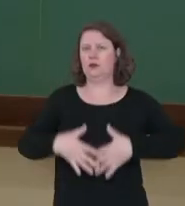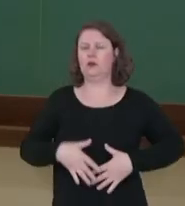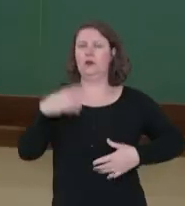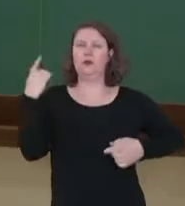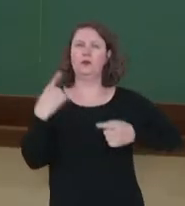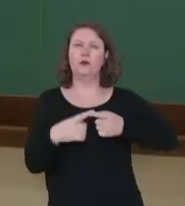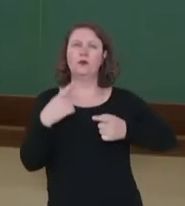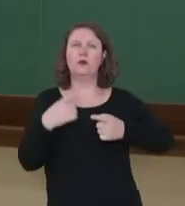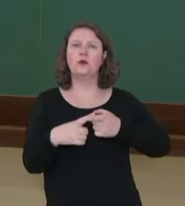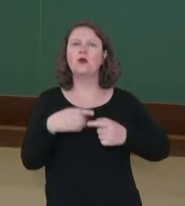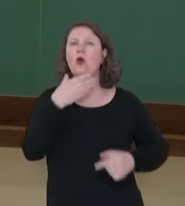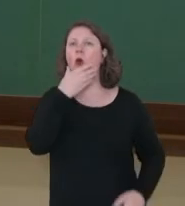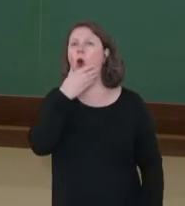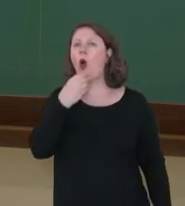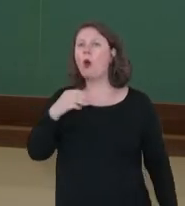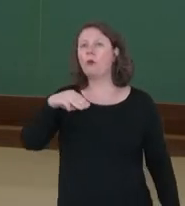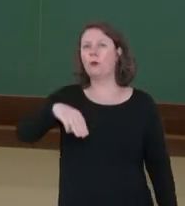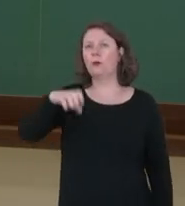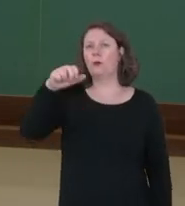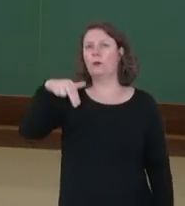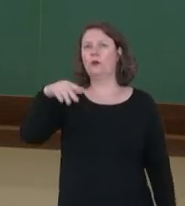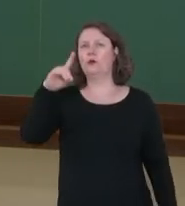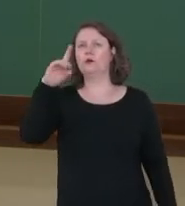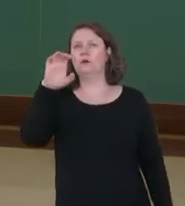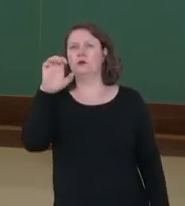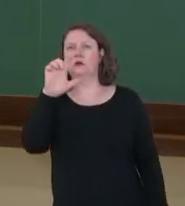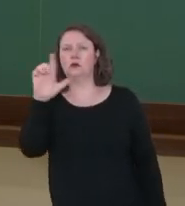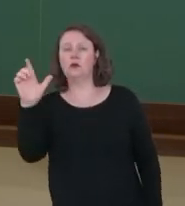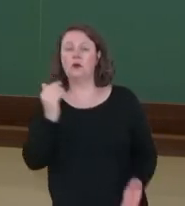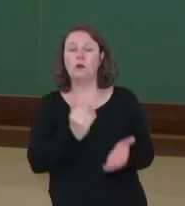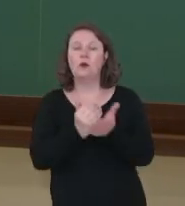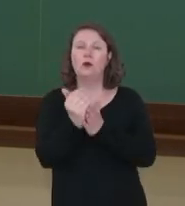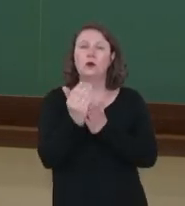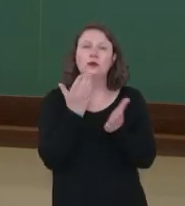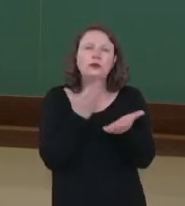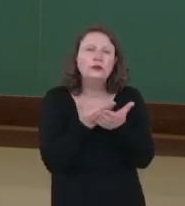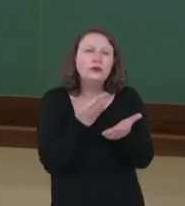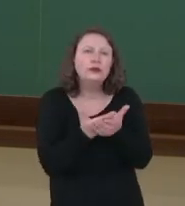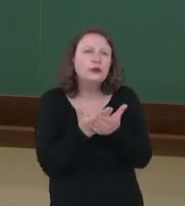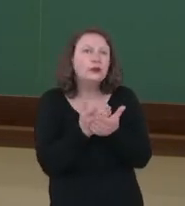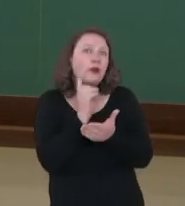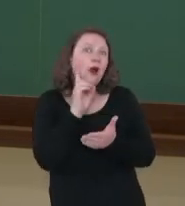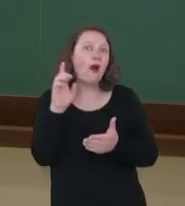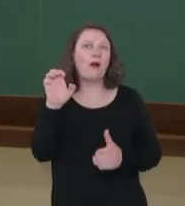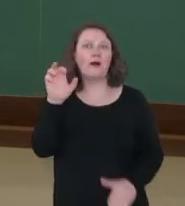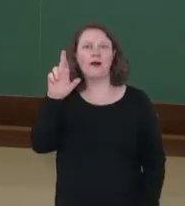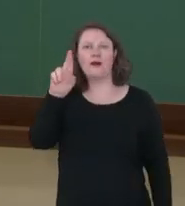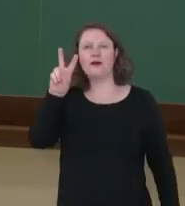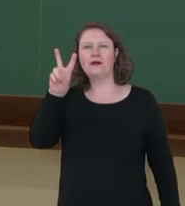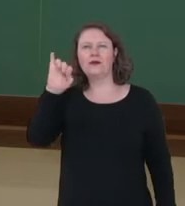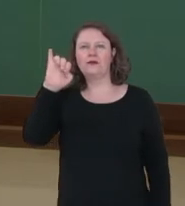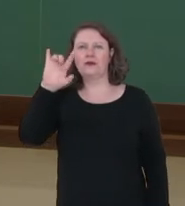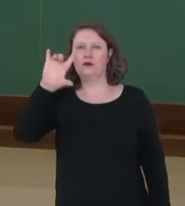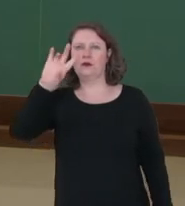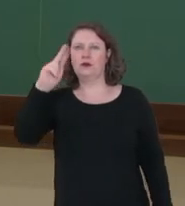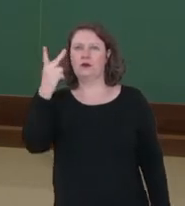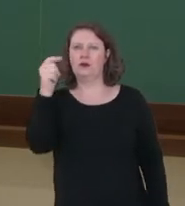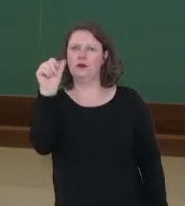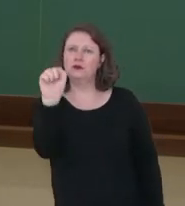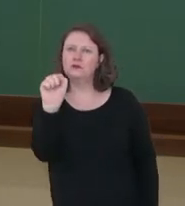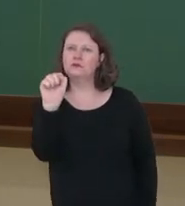que Mendel realizou seus estudos com as ervilhas. Então vamos lá, parem um